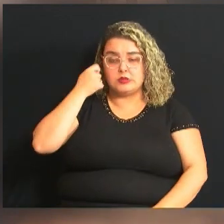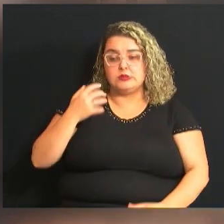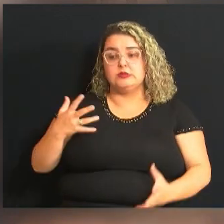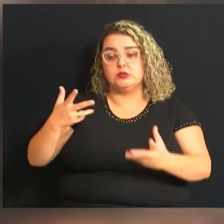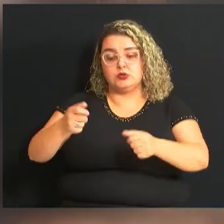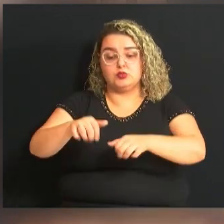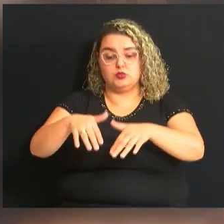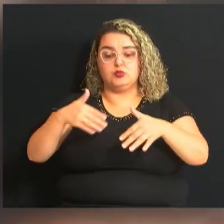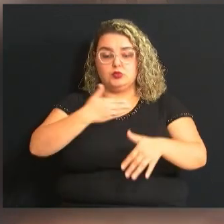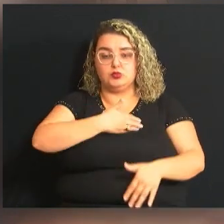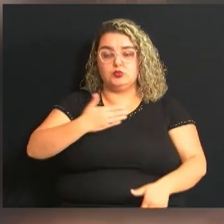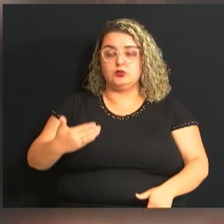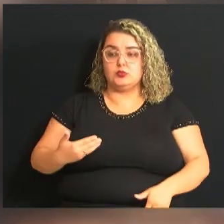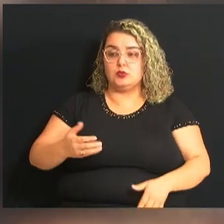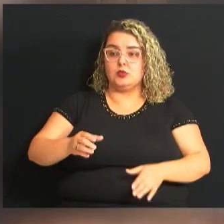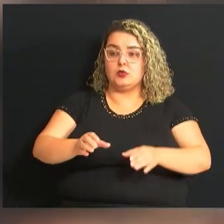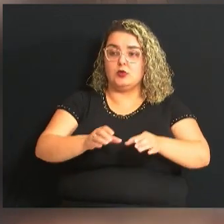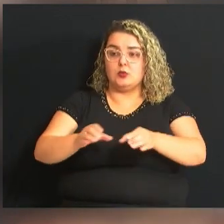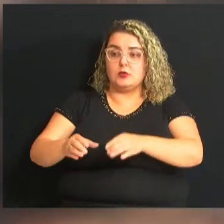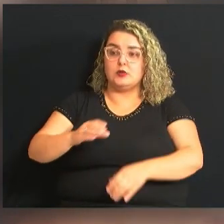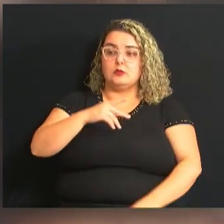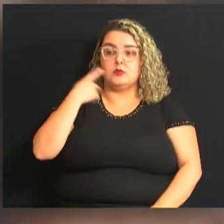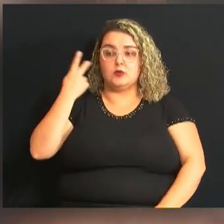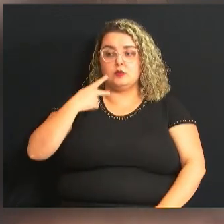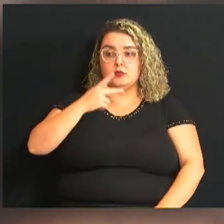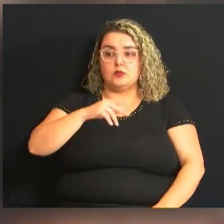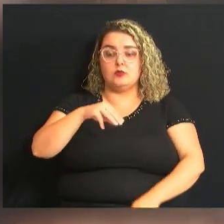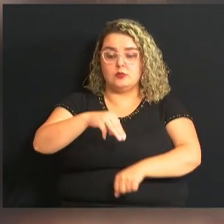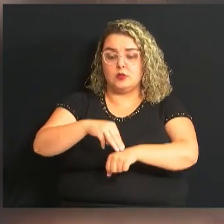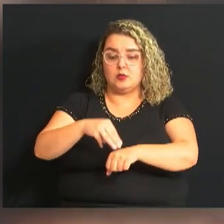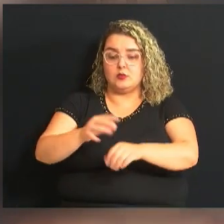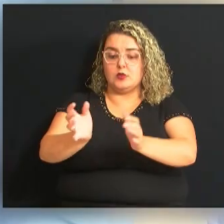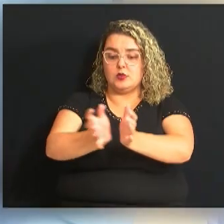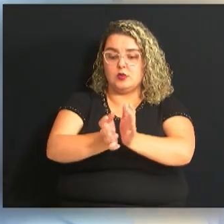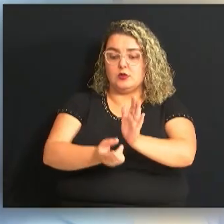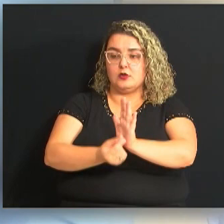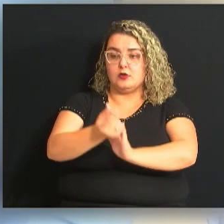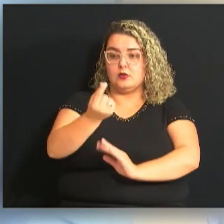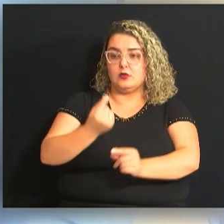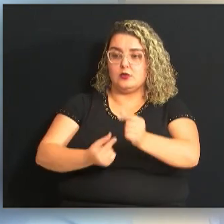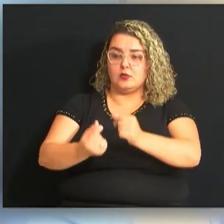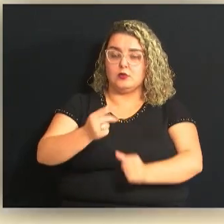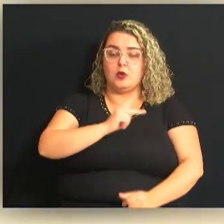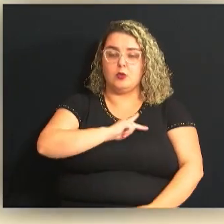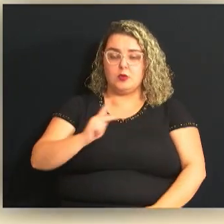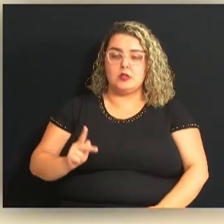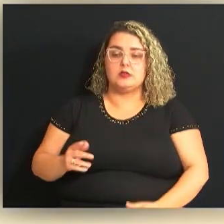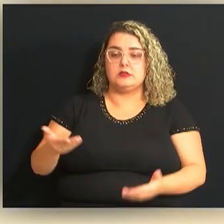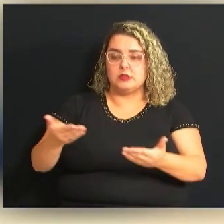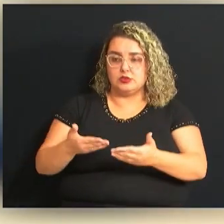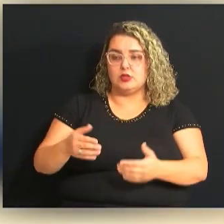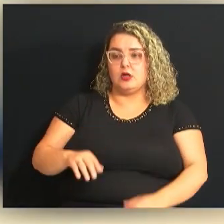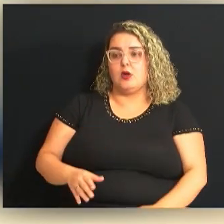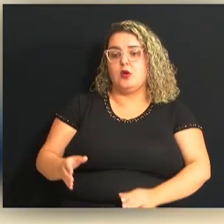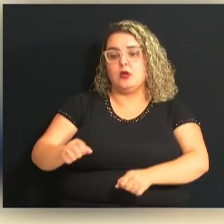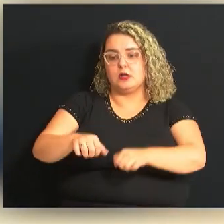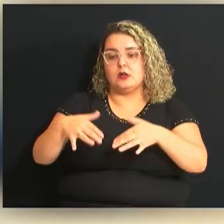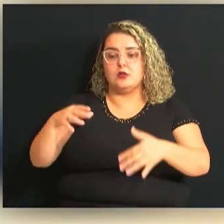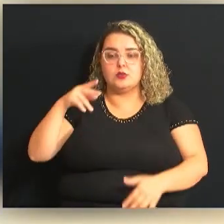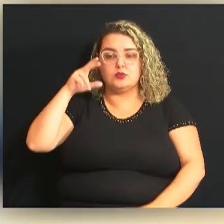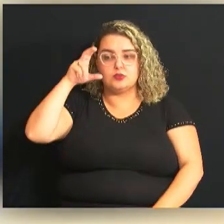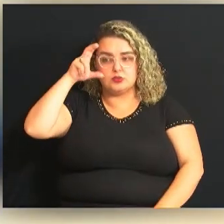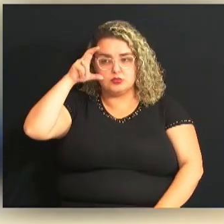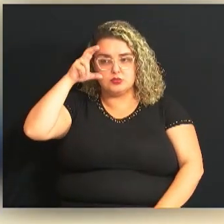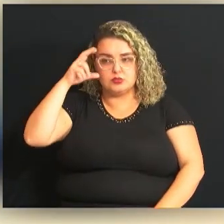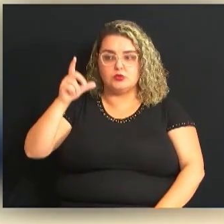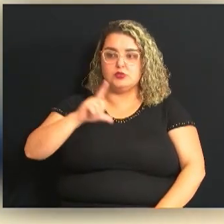foram comandadas pelo vereador e membro da Comissão de Finanças e Orçamento, Carlinhos Camelô. Tivemos aqui o vereador